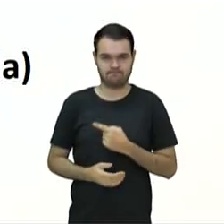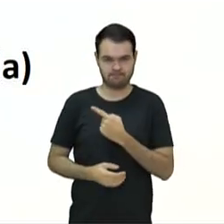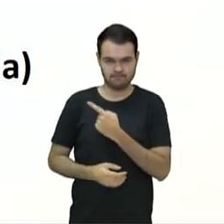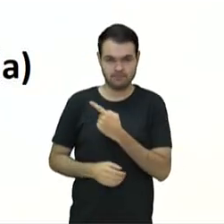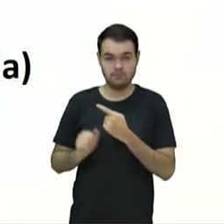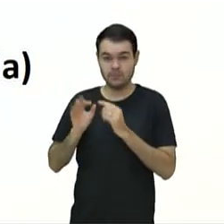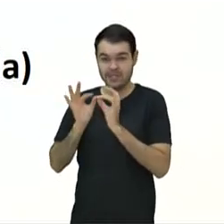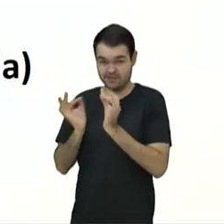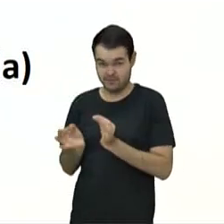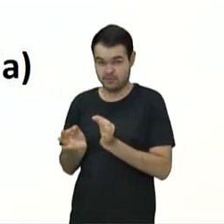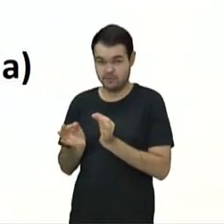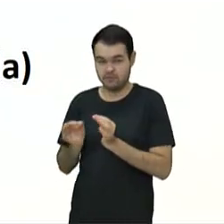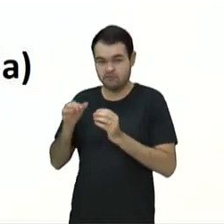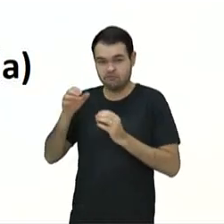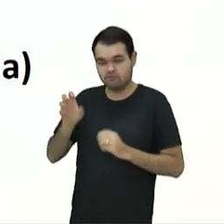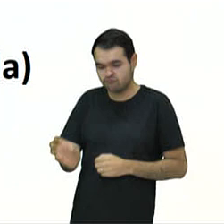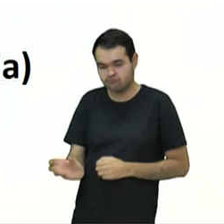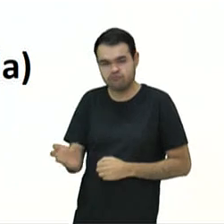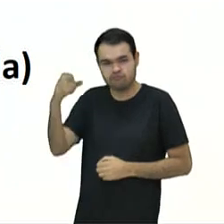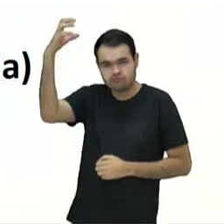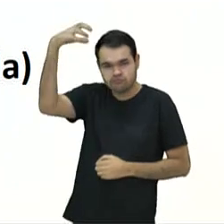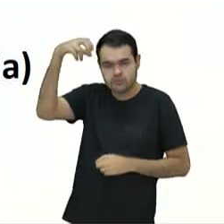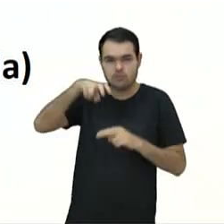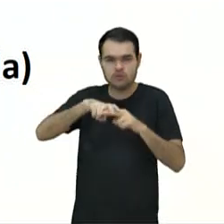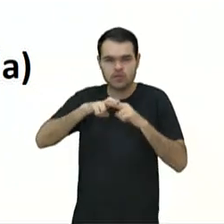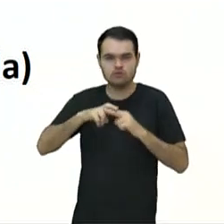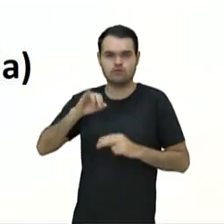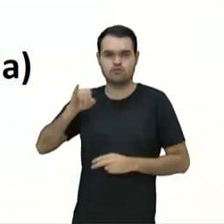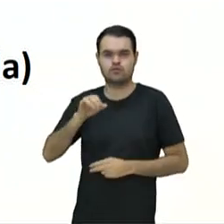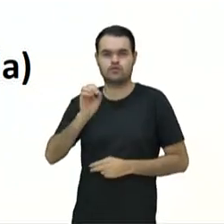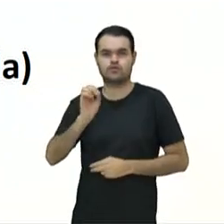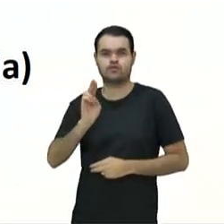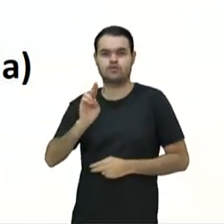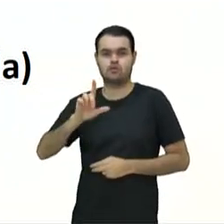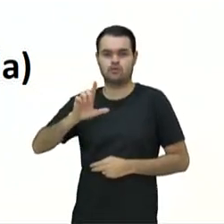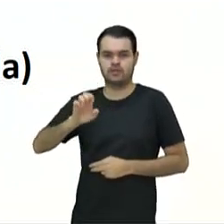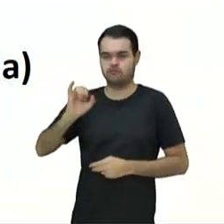é o mais simples do chuveiro. Pelo efeito Joule, então, ele